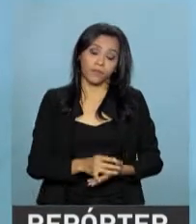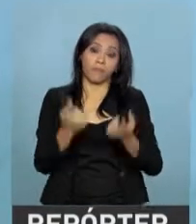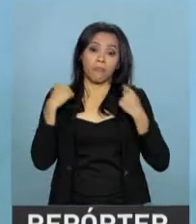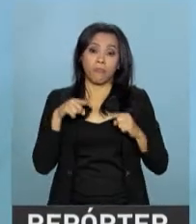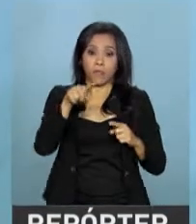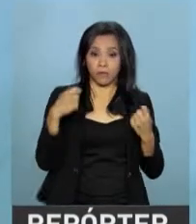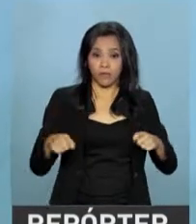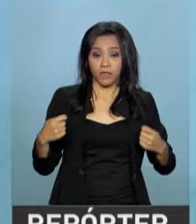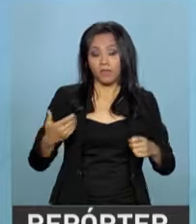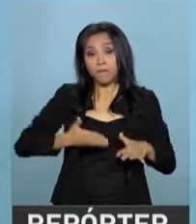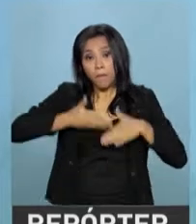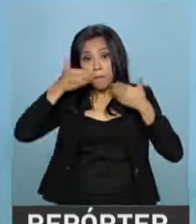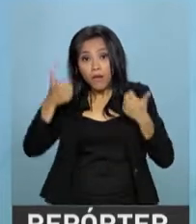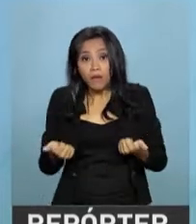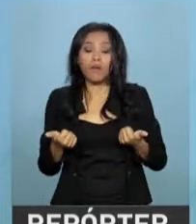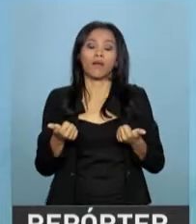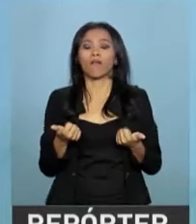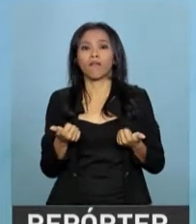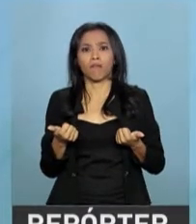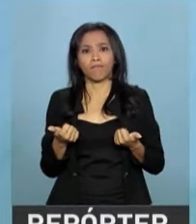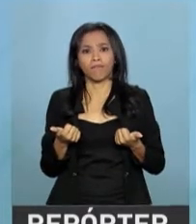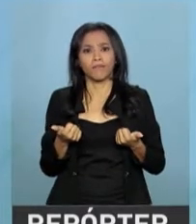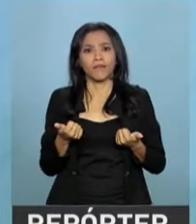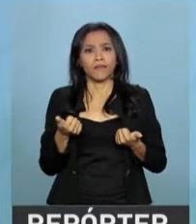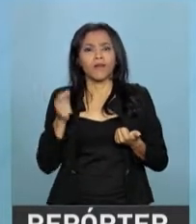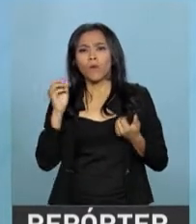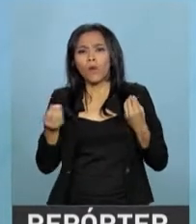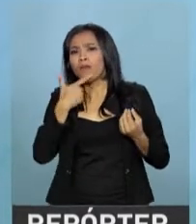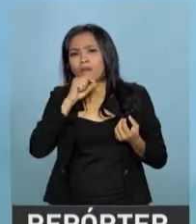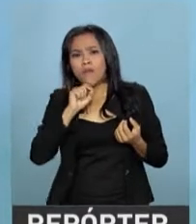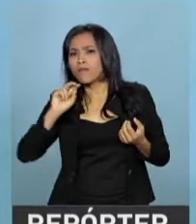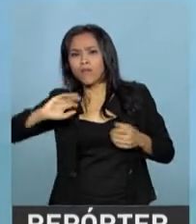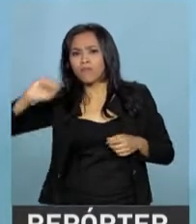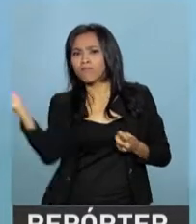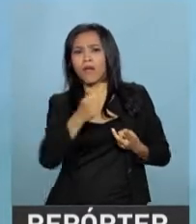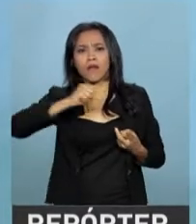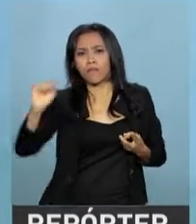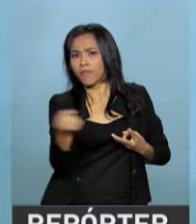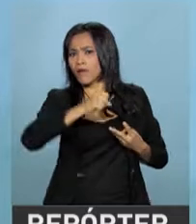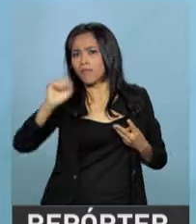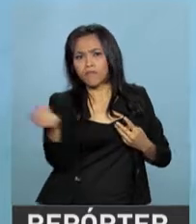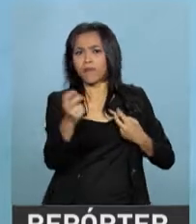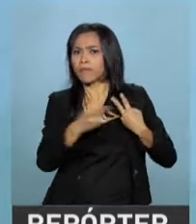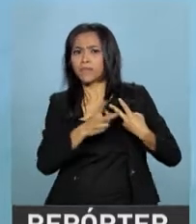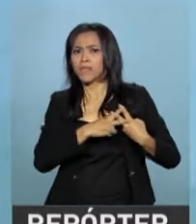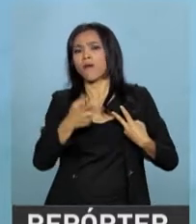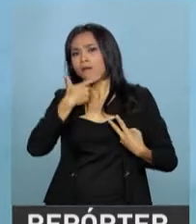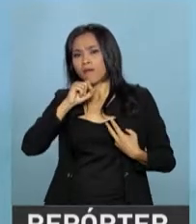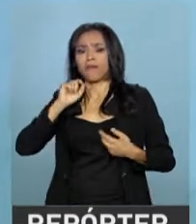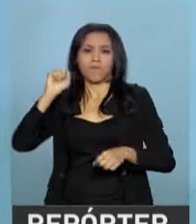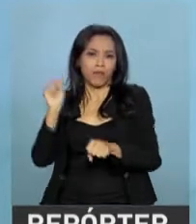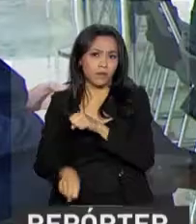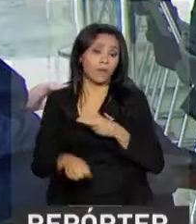qualidade daqueles que nós estamos mandando efetivamente para as prisões, que devem ser aqueles que cometeram crime de sangue, que cometeram crimes violentos,